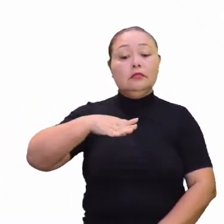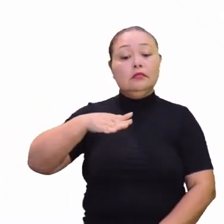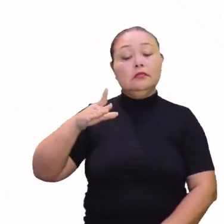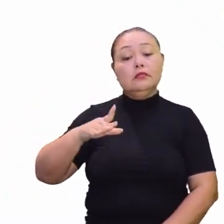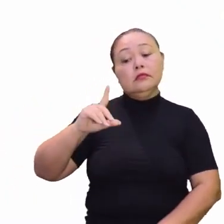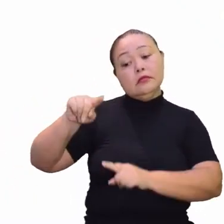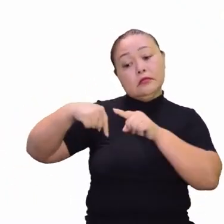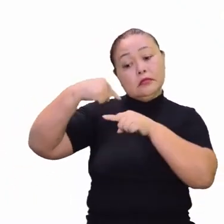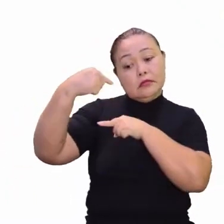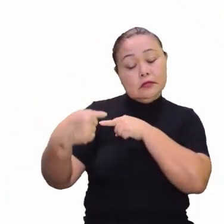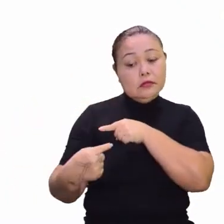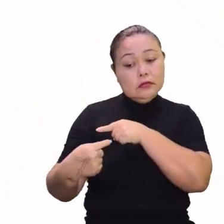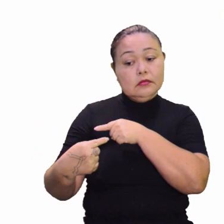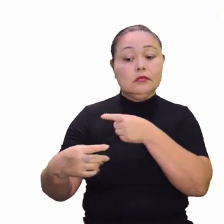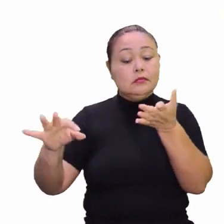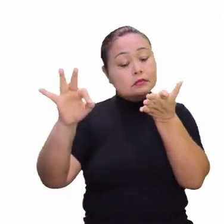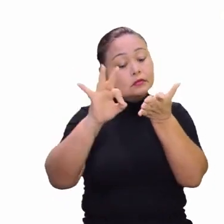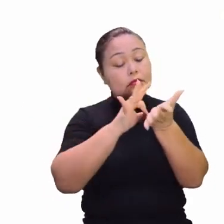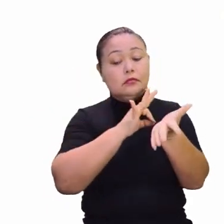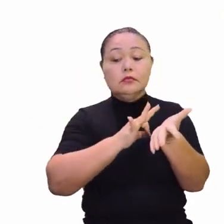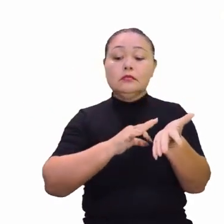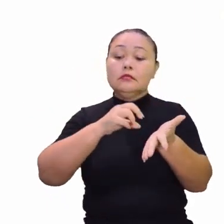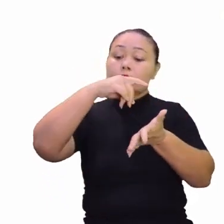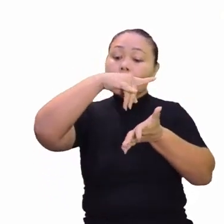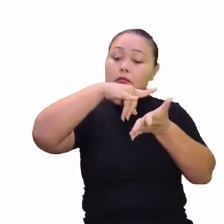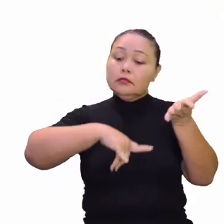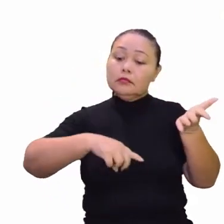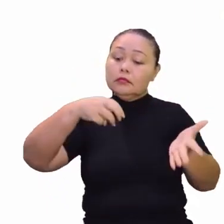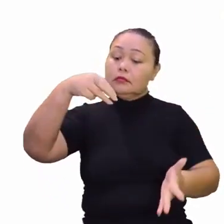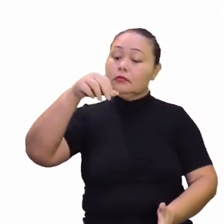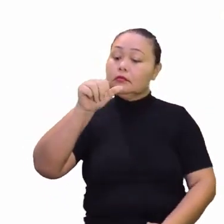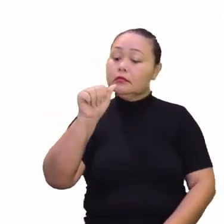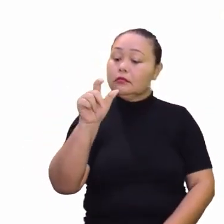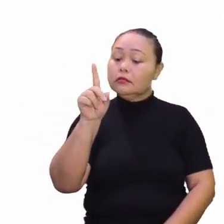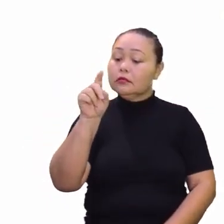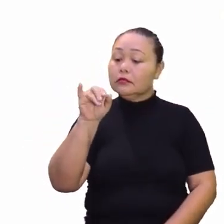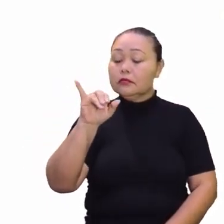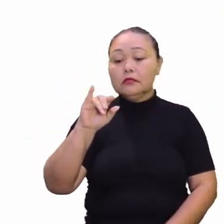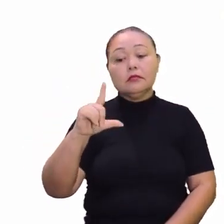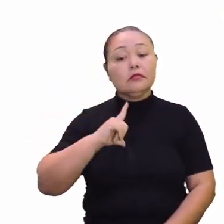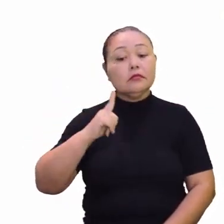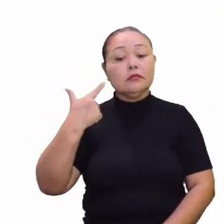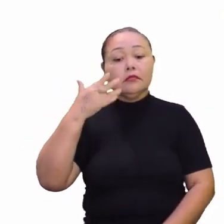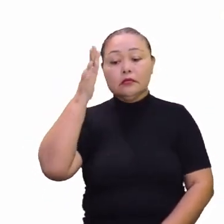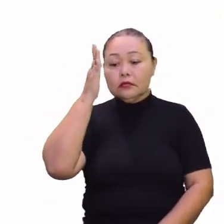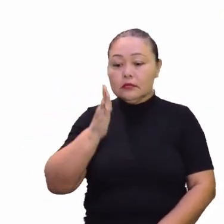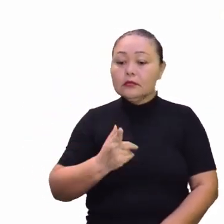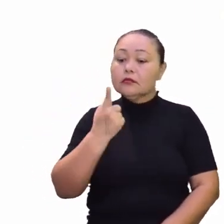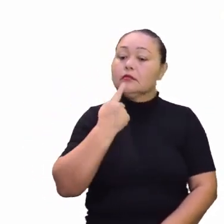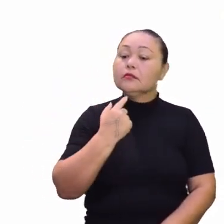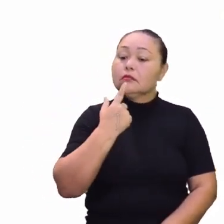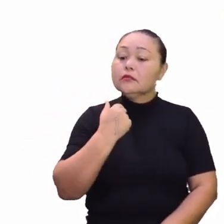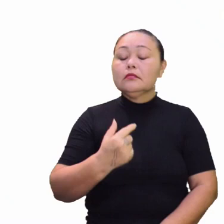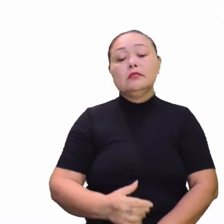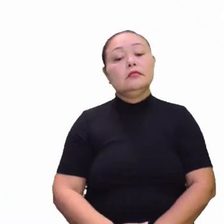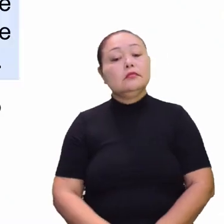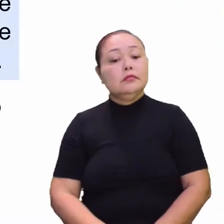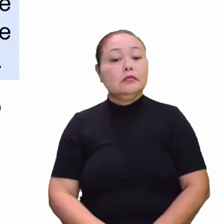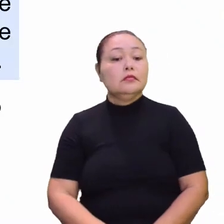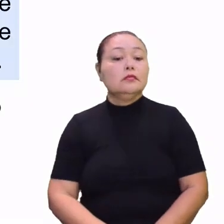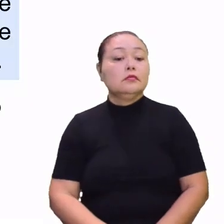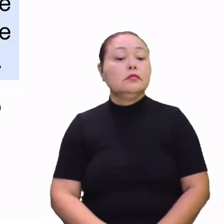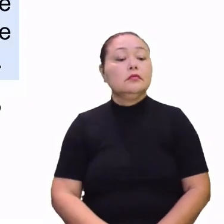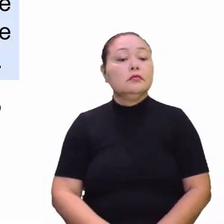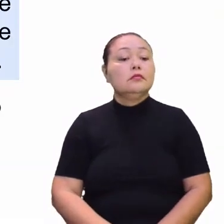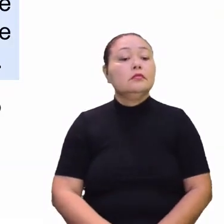Portugal após o Tratado de Madrid, que está sendo representada aí pela linha vermelha.